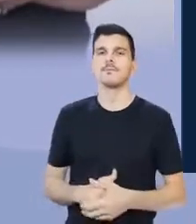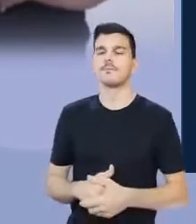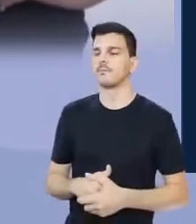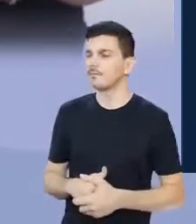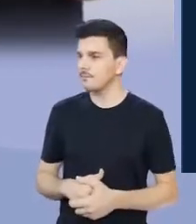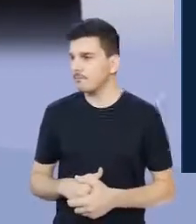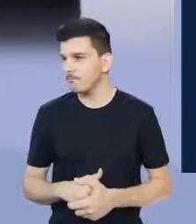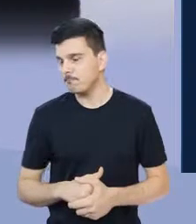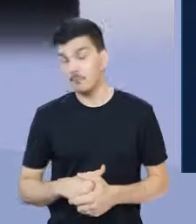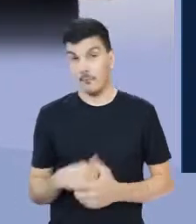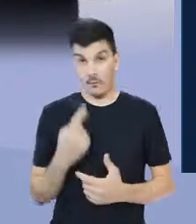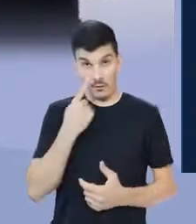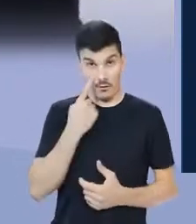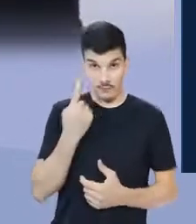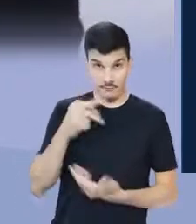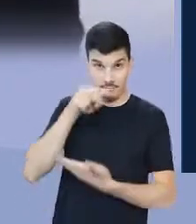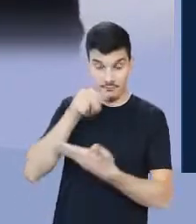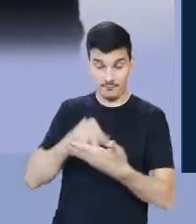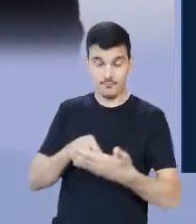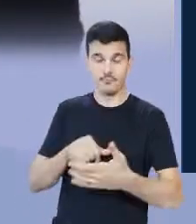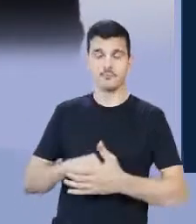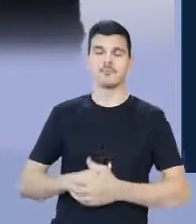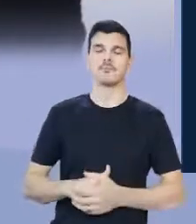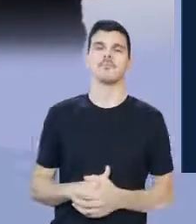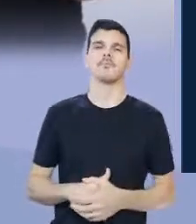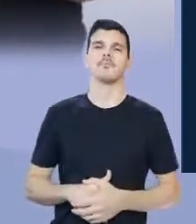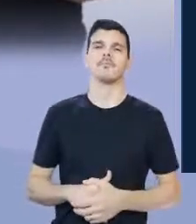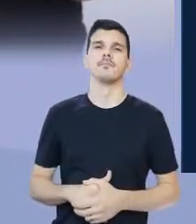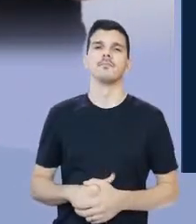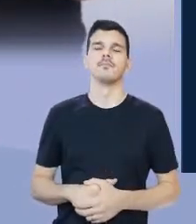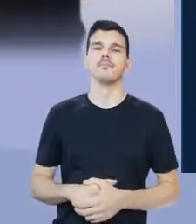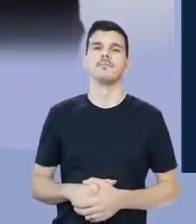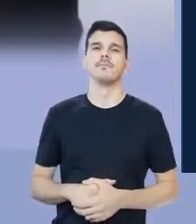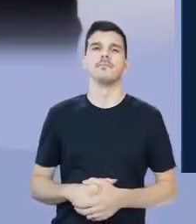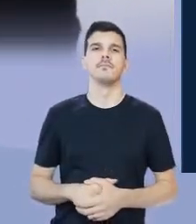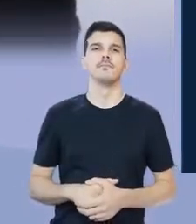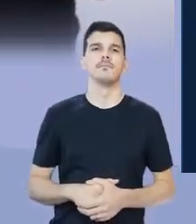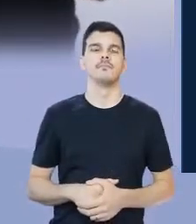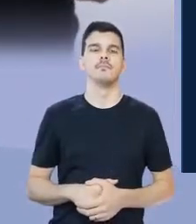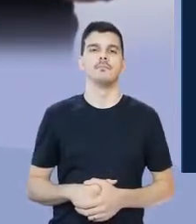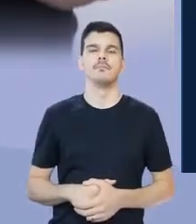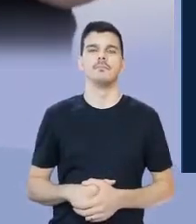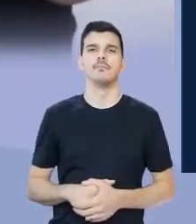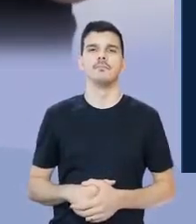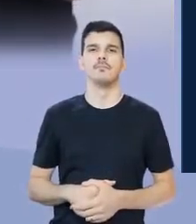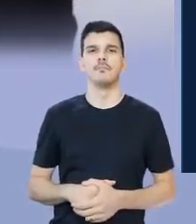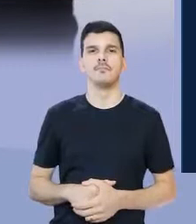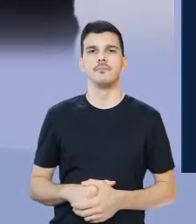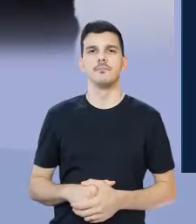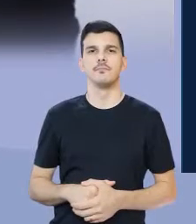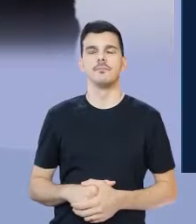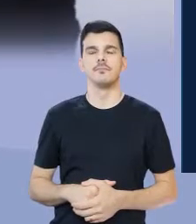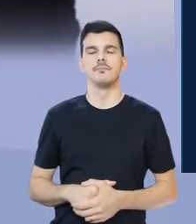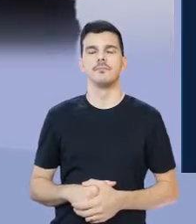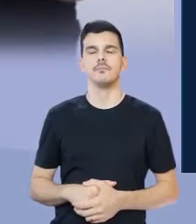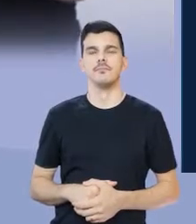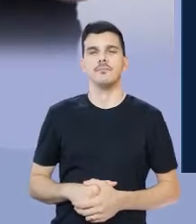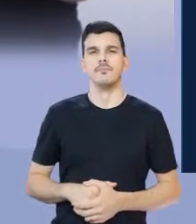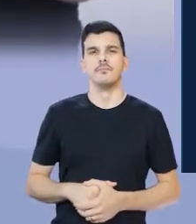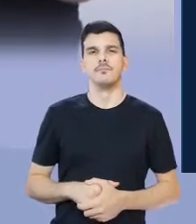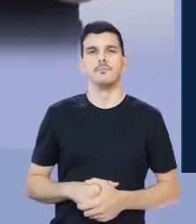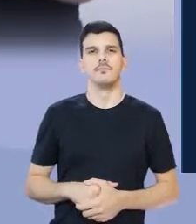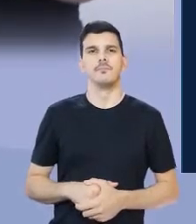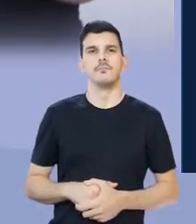assim: aqui, nesta pedra, alguém sentou olhando o